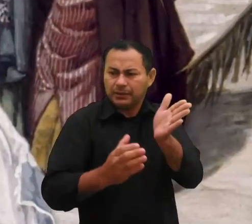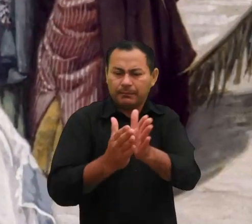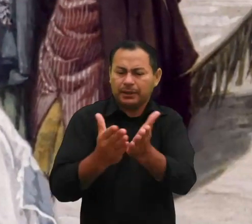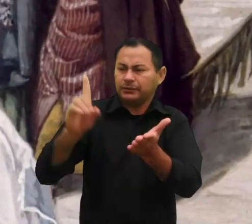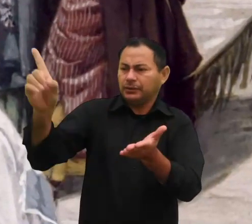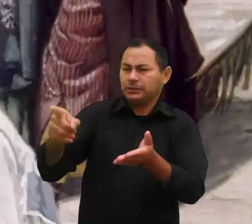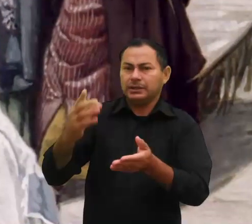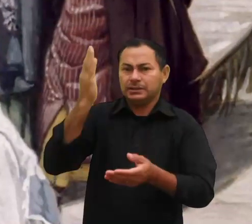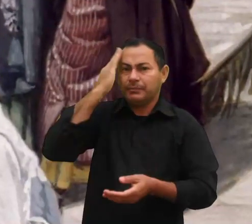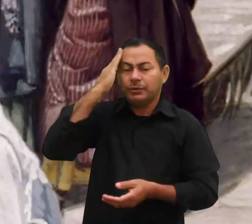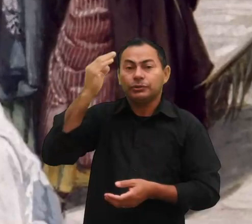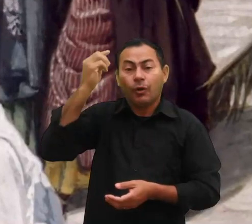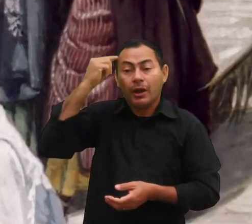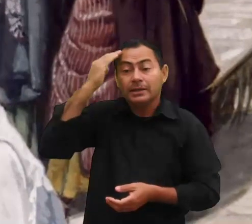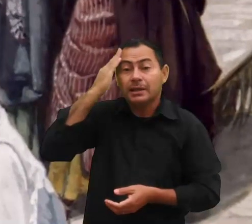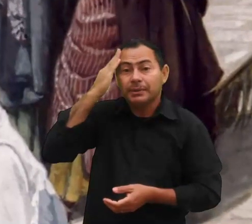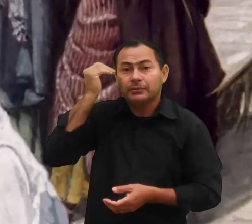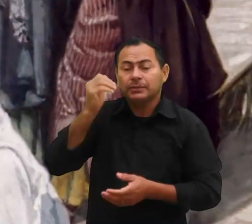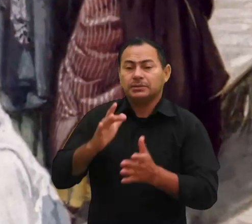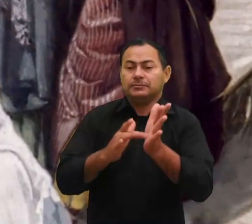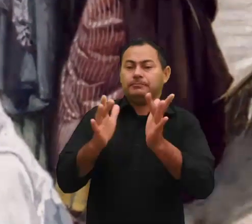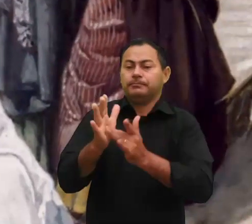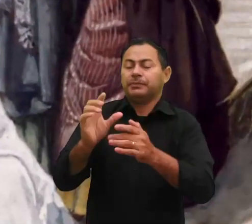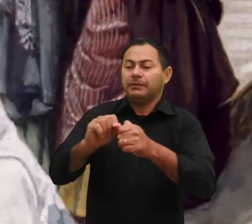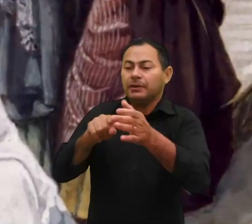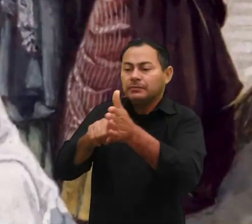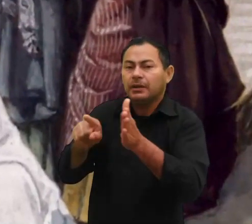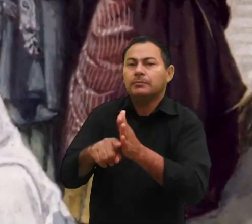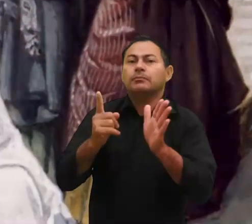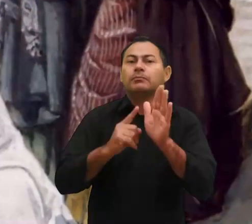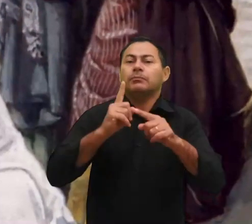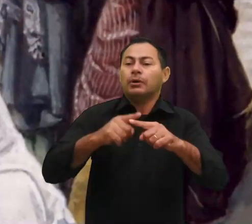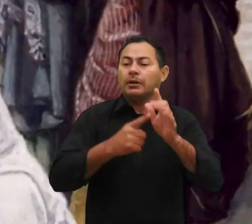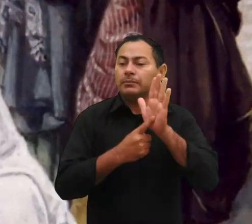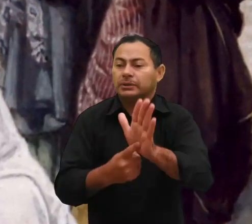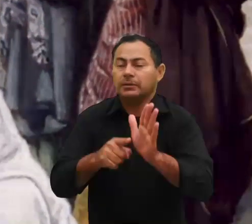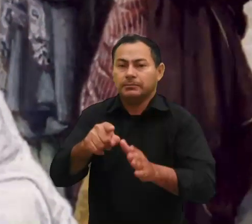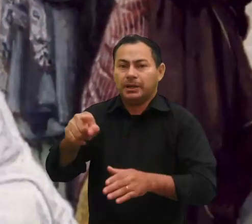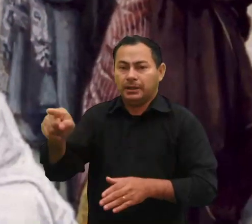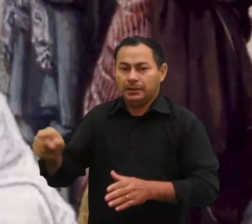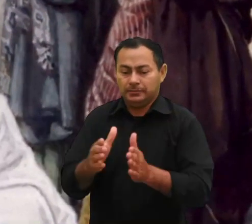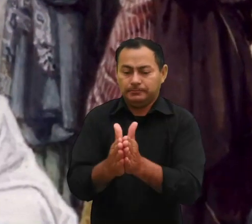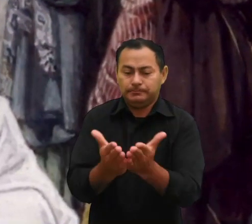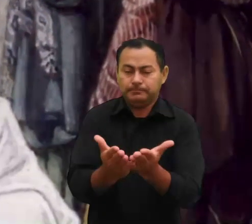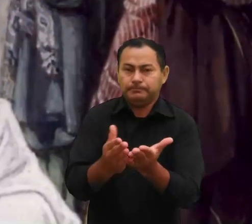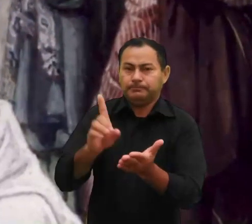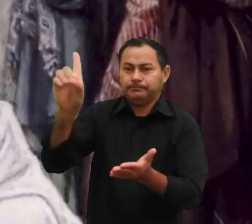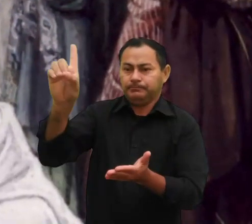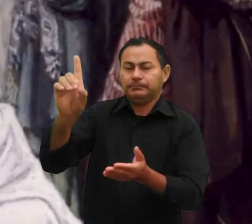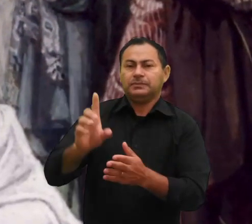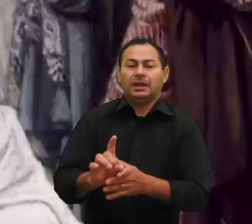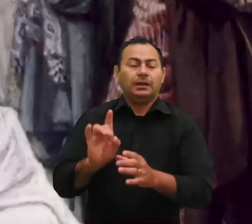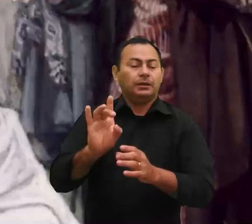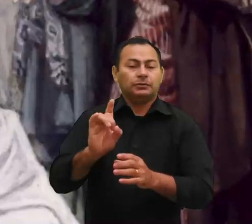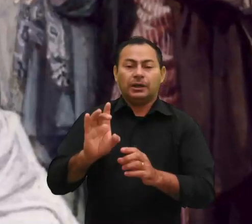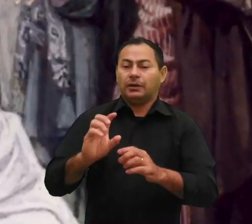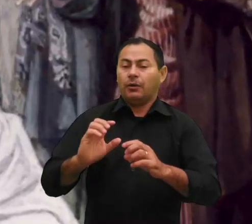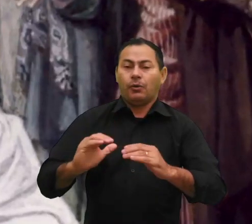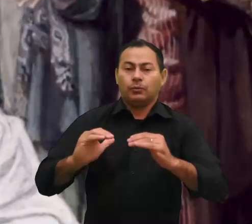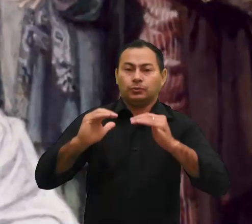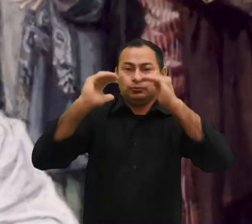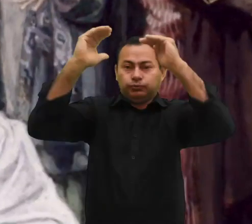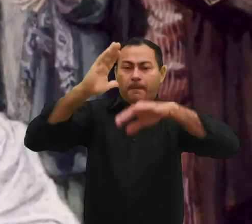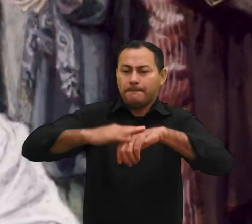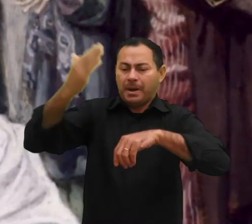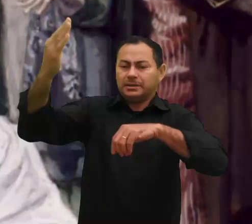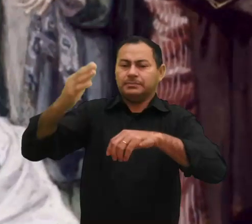olha, eles sabiam de cor. Jesus fez esta pergunta porque queria mostrar-lhes que para eles as Escrituras não eram realmente a